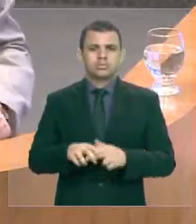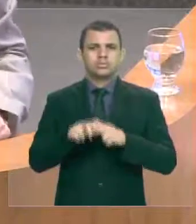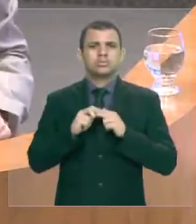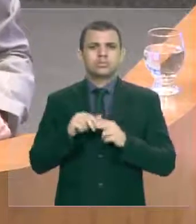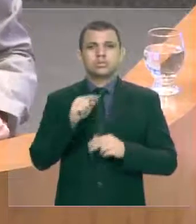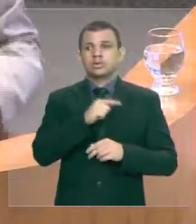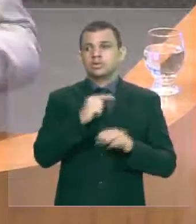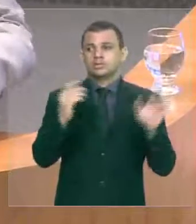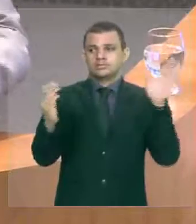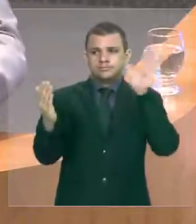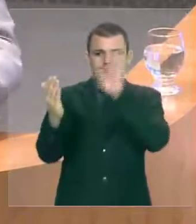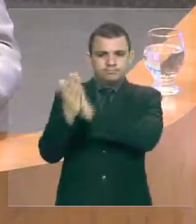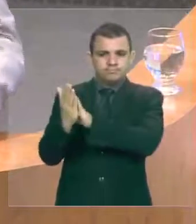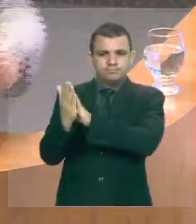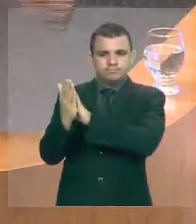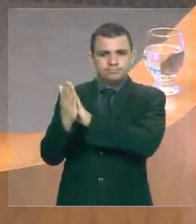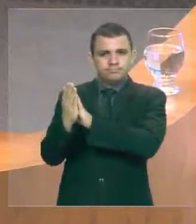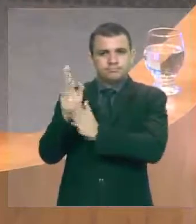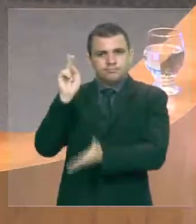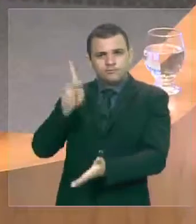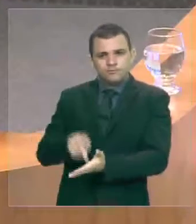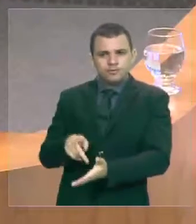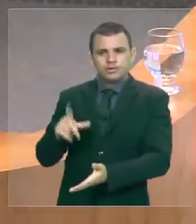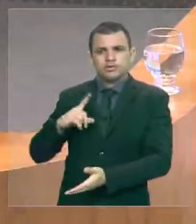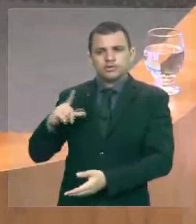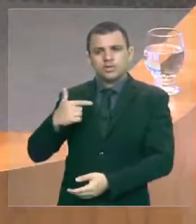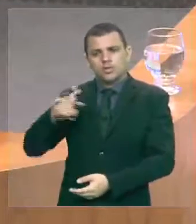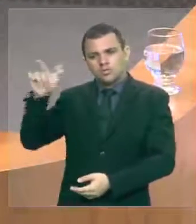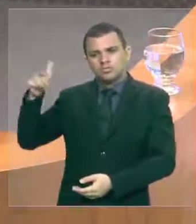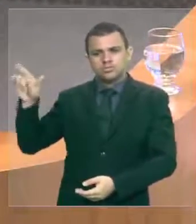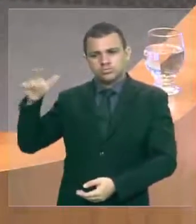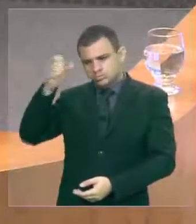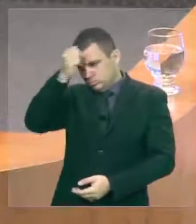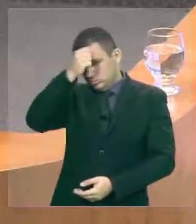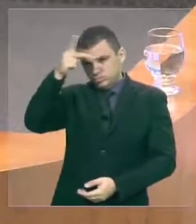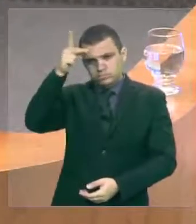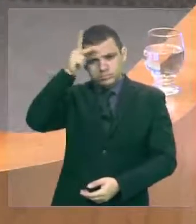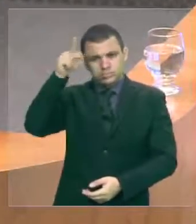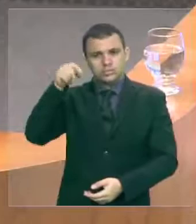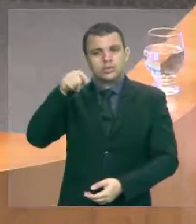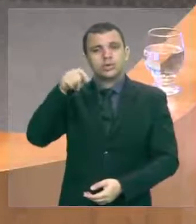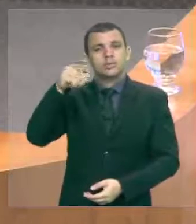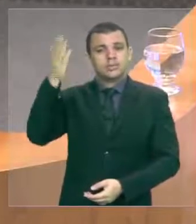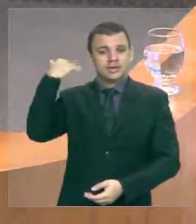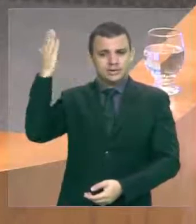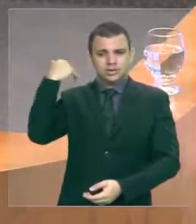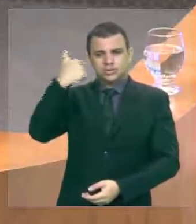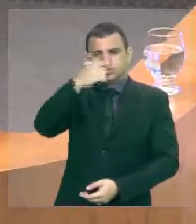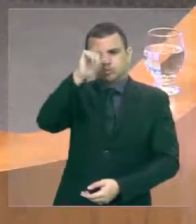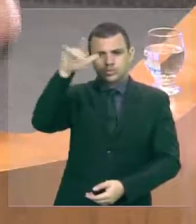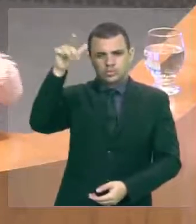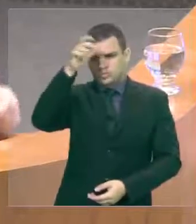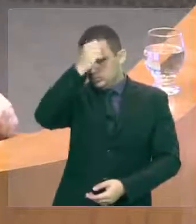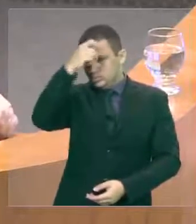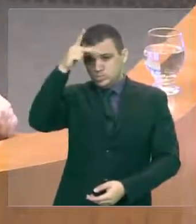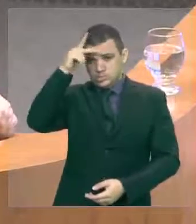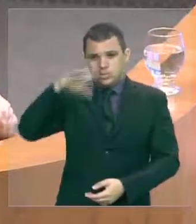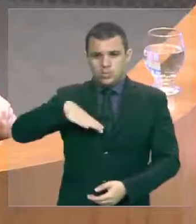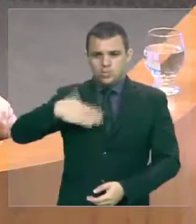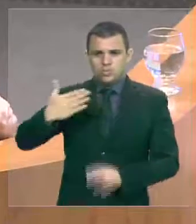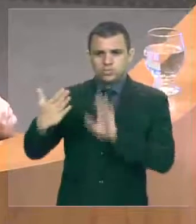enfrentando a realidade que outros prefeitos não tiveram coragem de o fazê-lo.